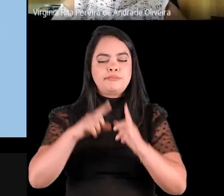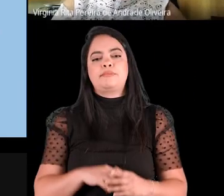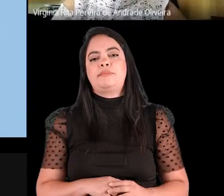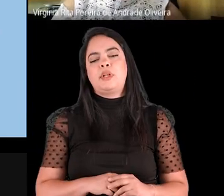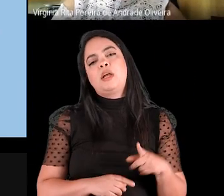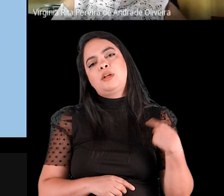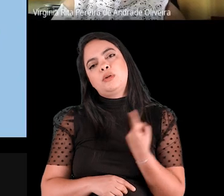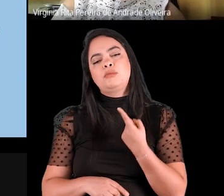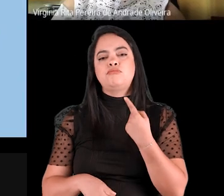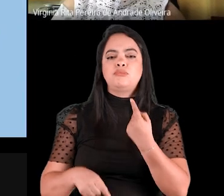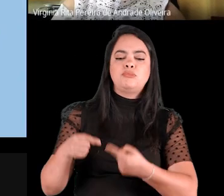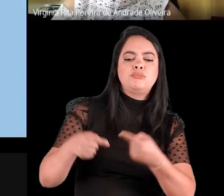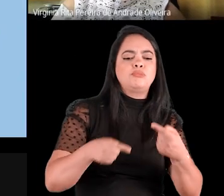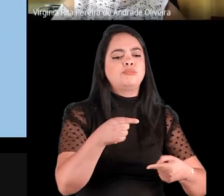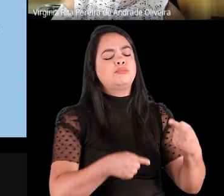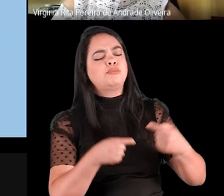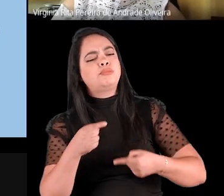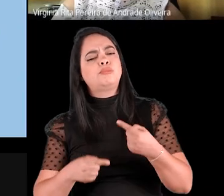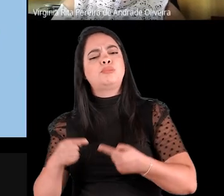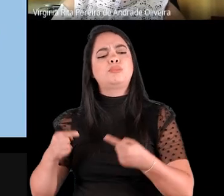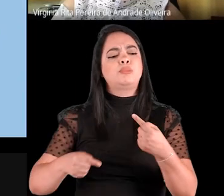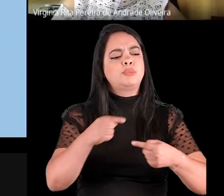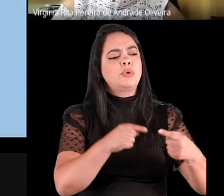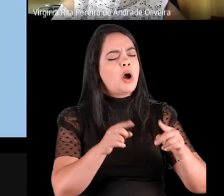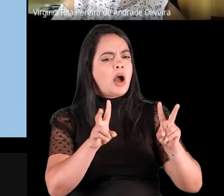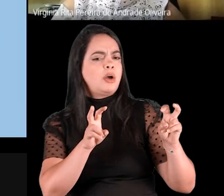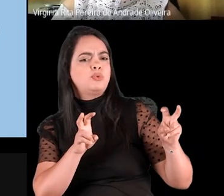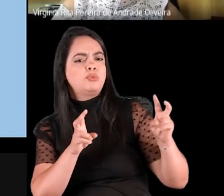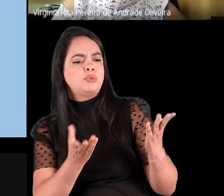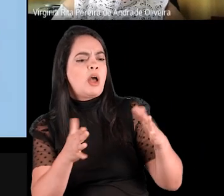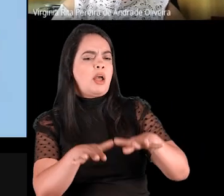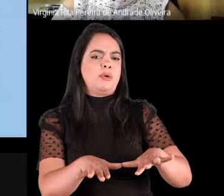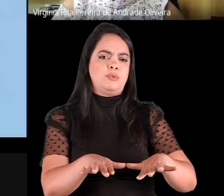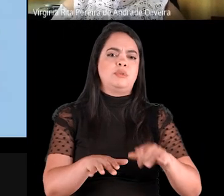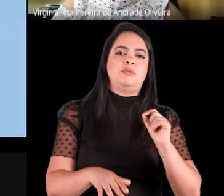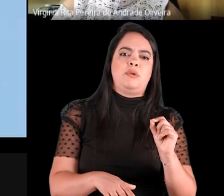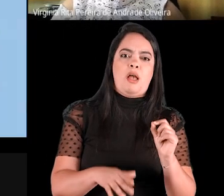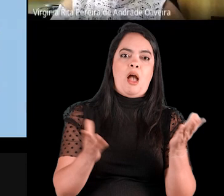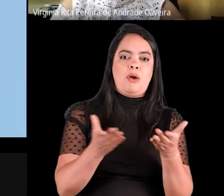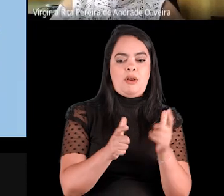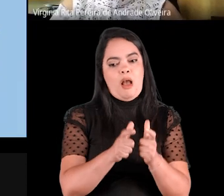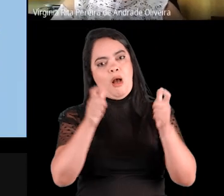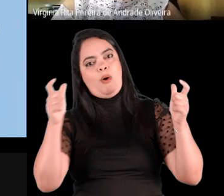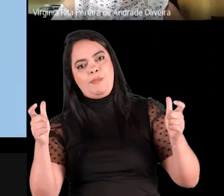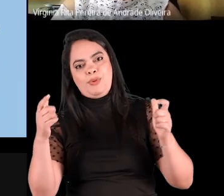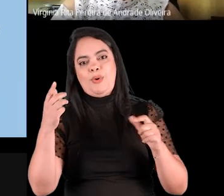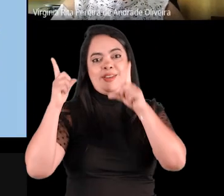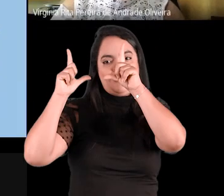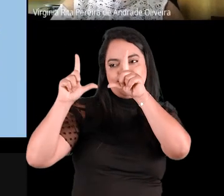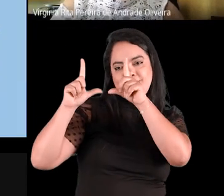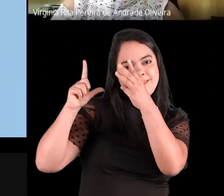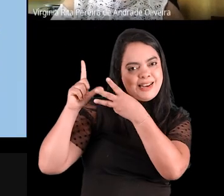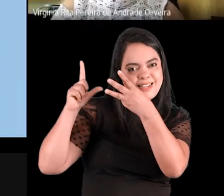nossas discussões e dos nossos entendimentos, né, com relação à questão da inclusão, ele se ampliou para esse terceiro quadro, né?